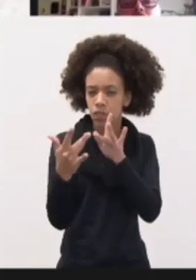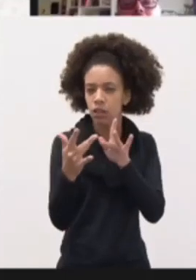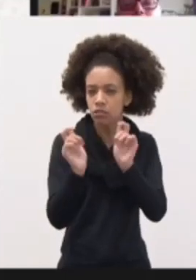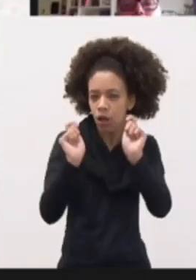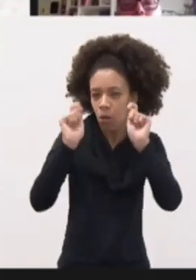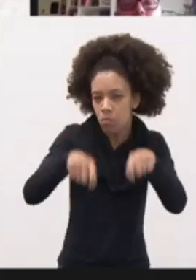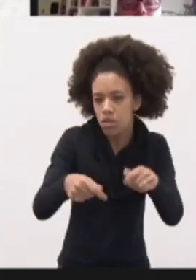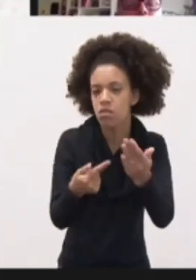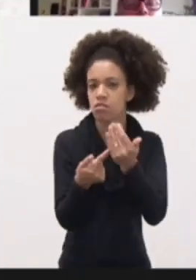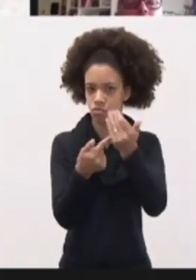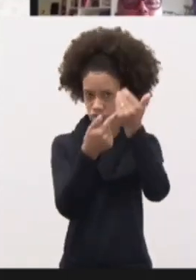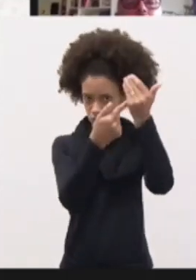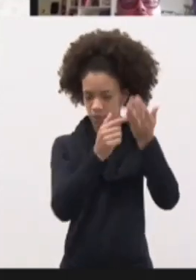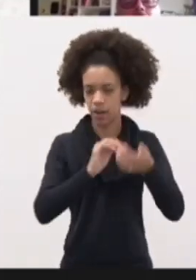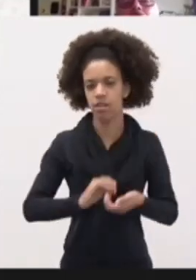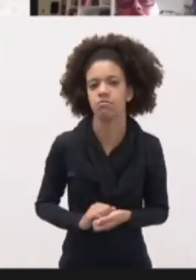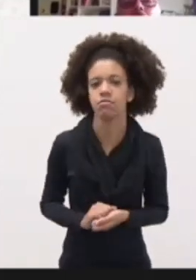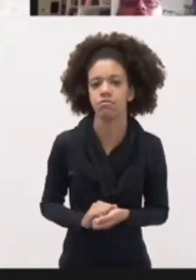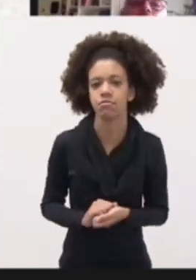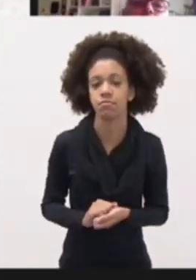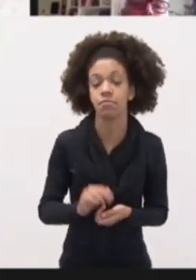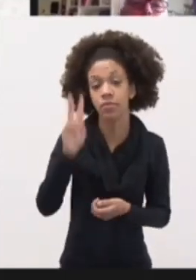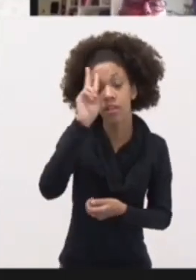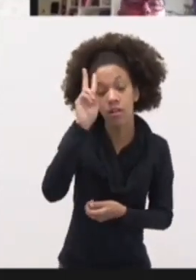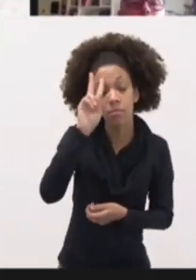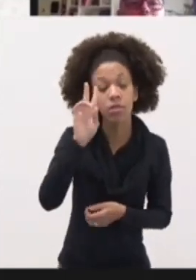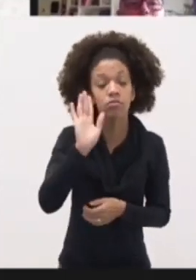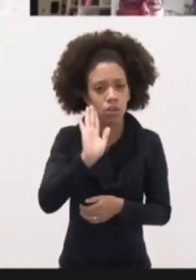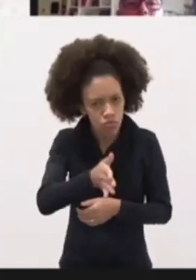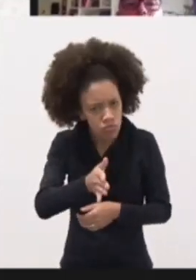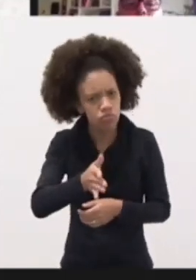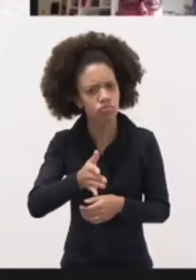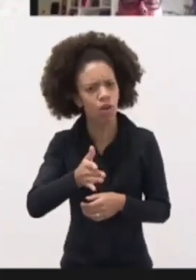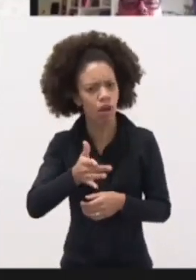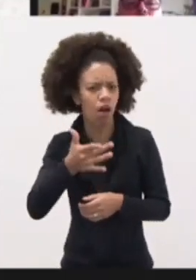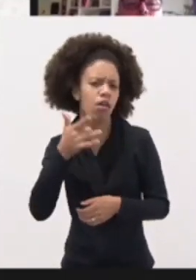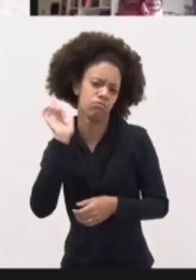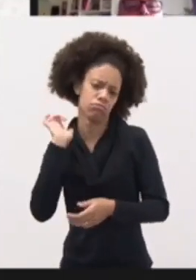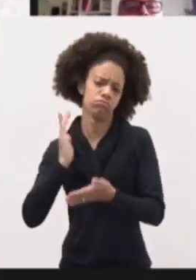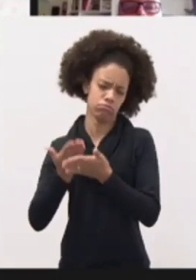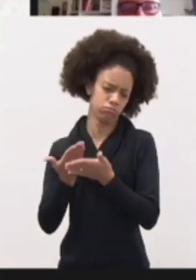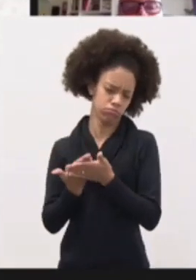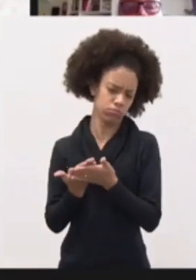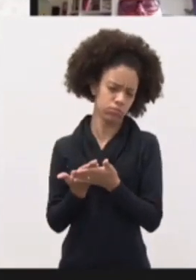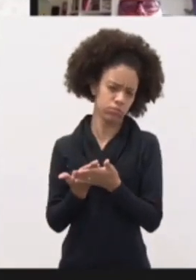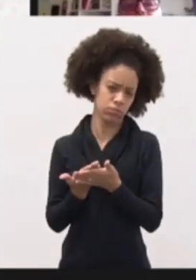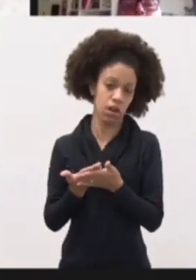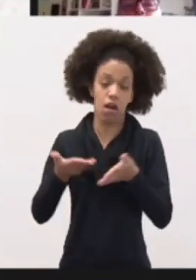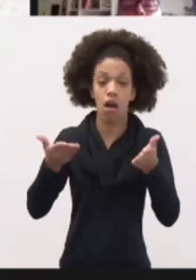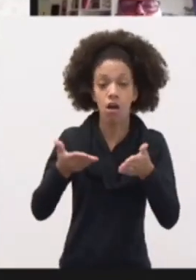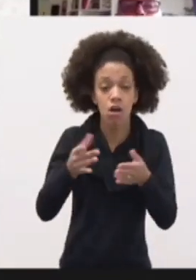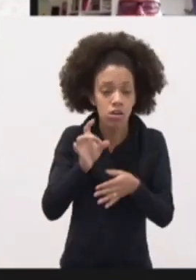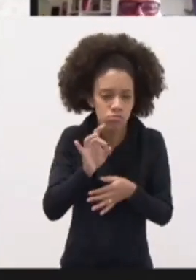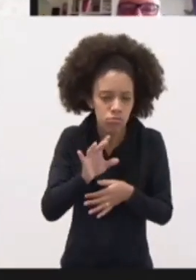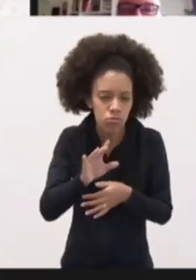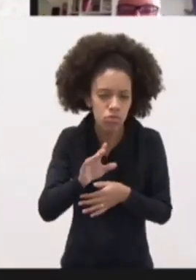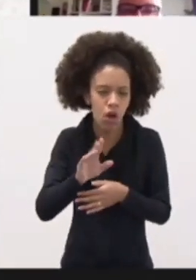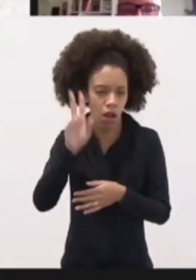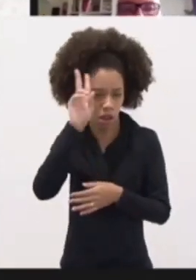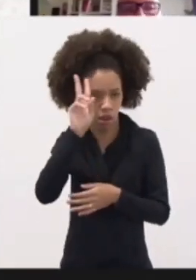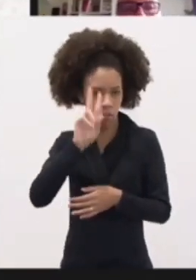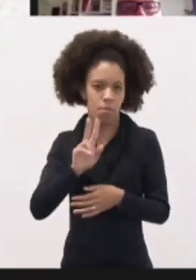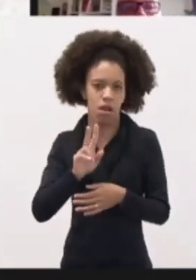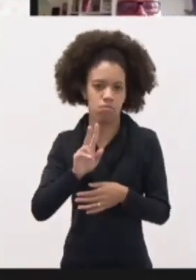competências digitais. Lembrando que já falamos disso na aula passada, só vamos lembrar um pouco e trazer